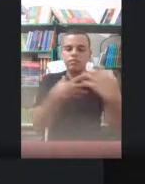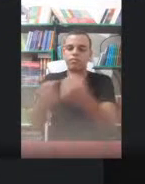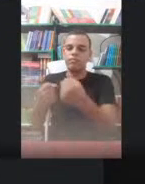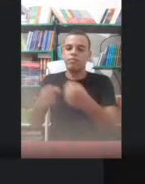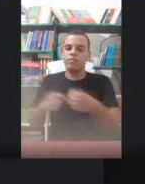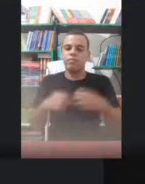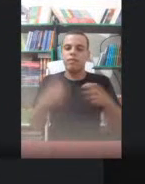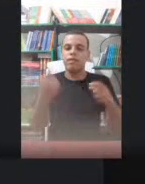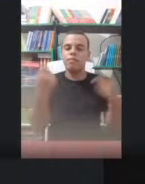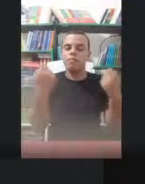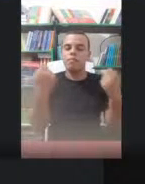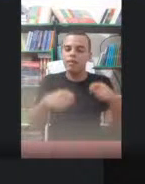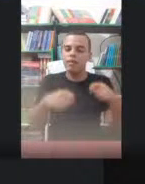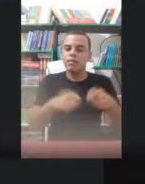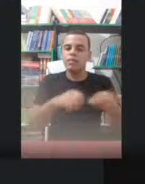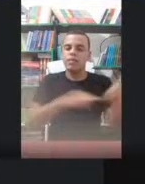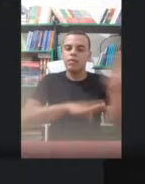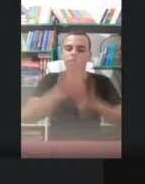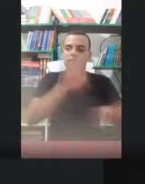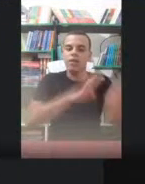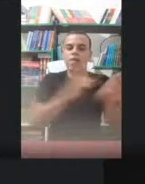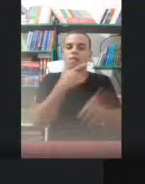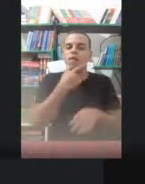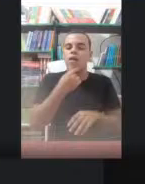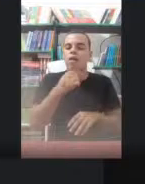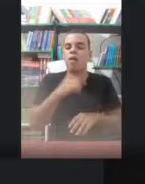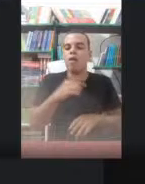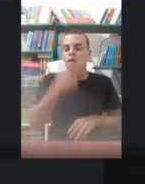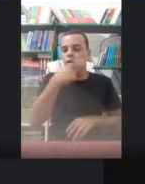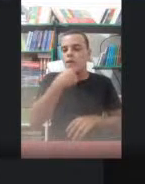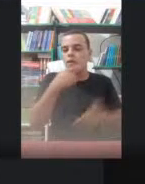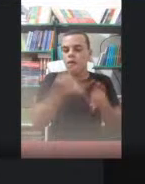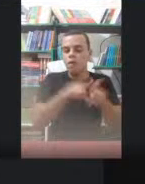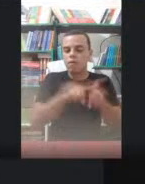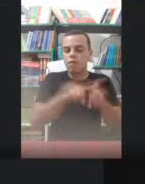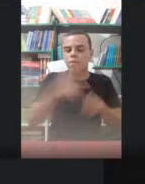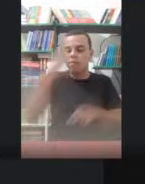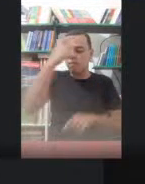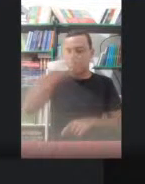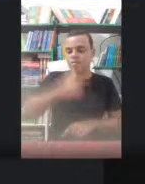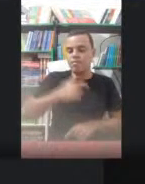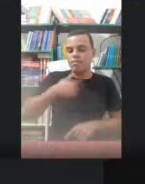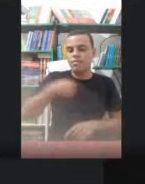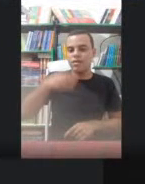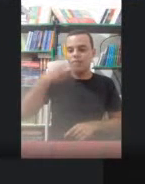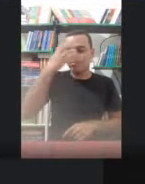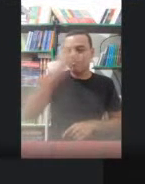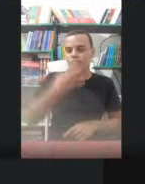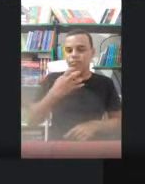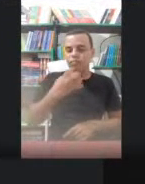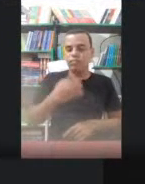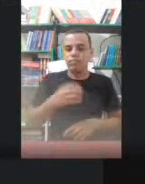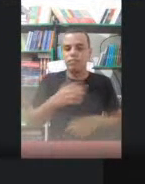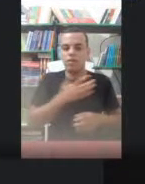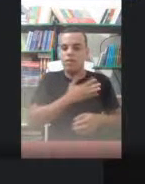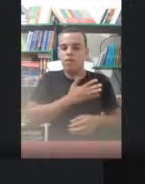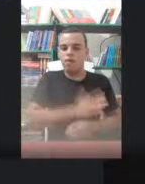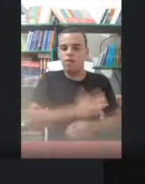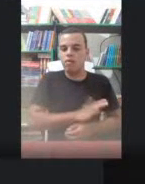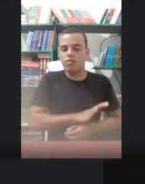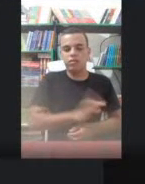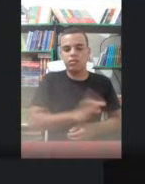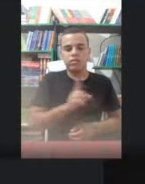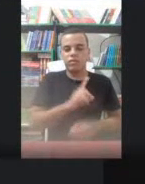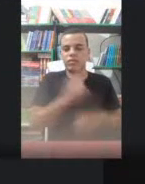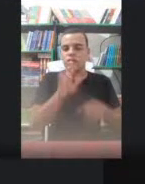machismo culturalmente instituído, né, para dizer assim, olha, homem também faz o pré-natal, né, também